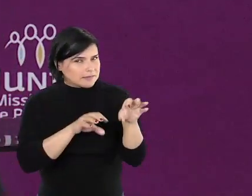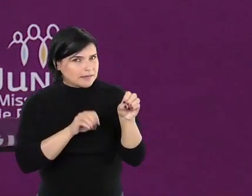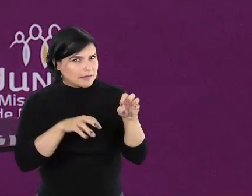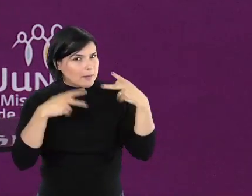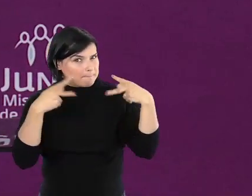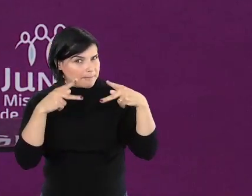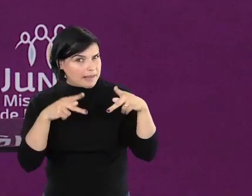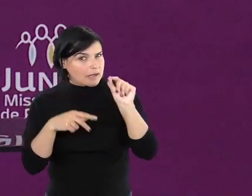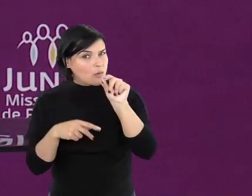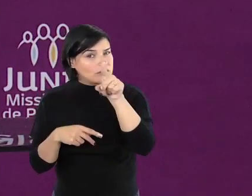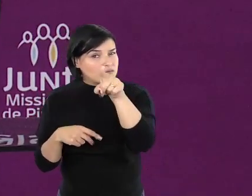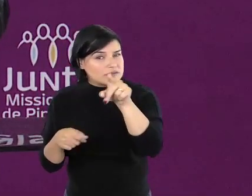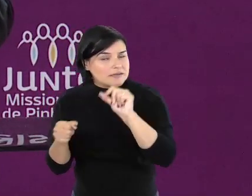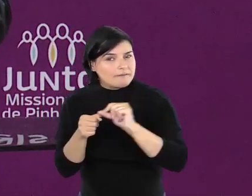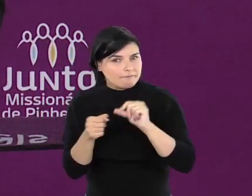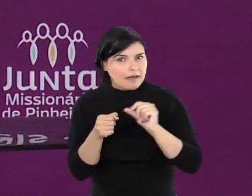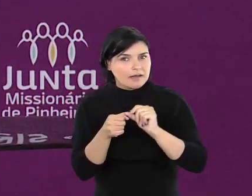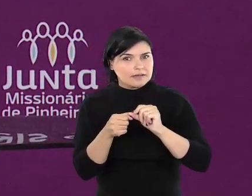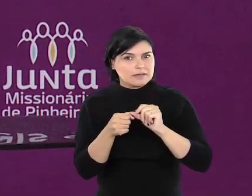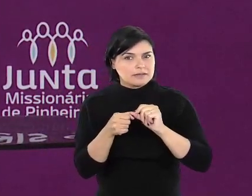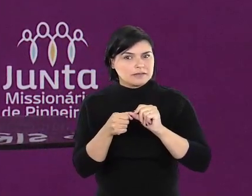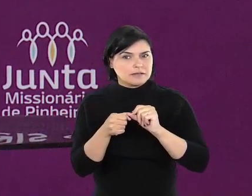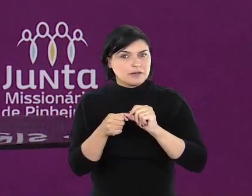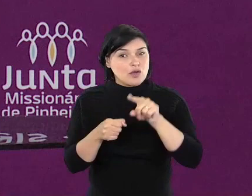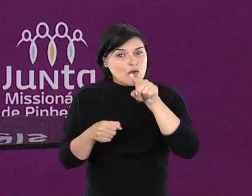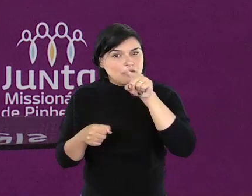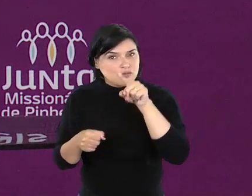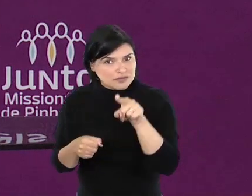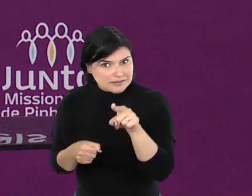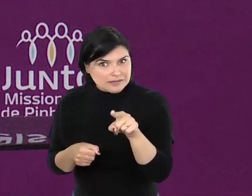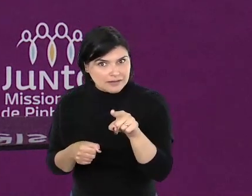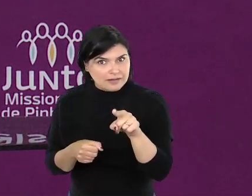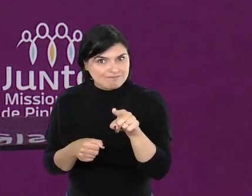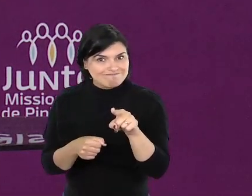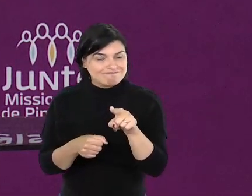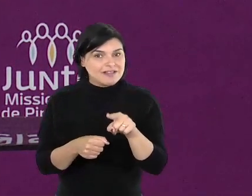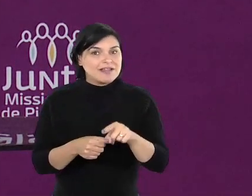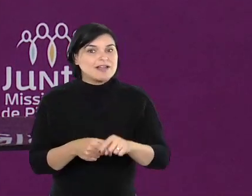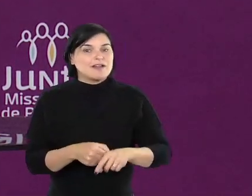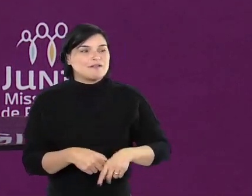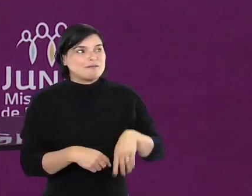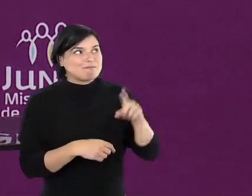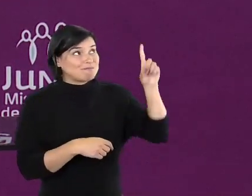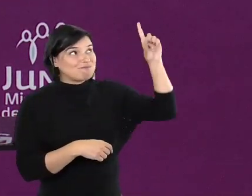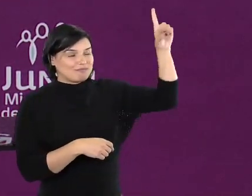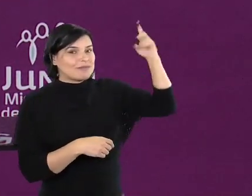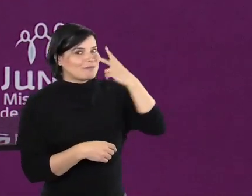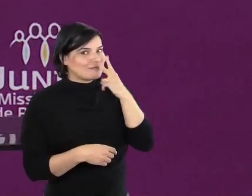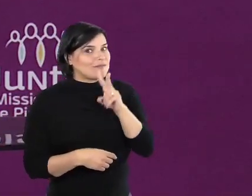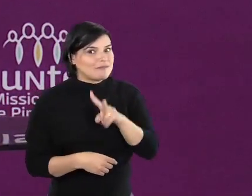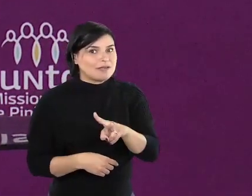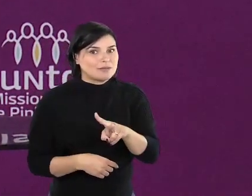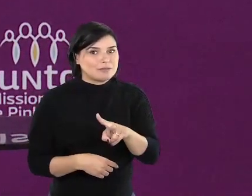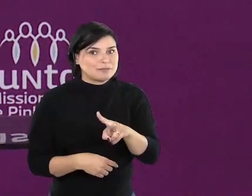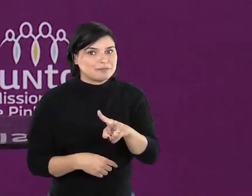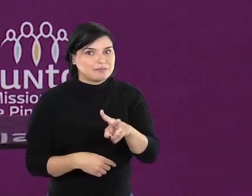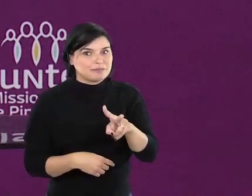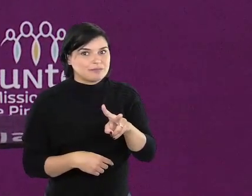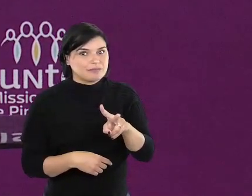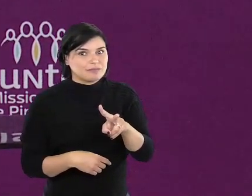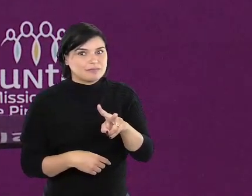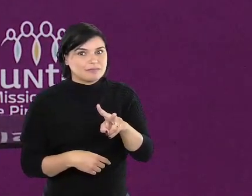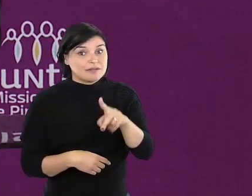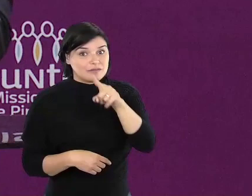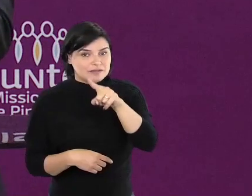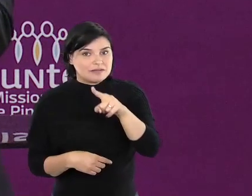faz você prestará conta se você já é arquiteto né agora virou